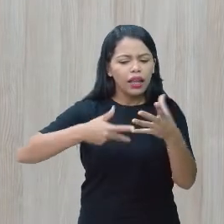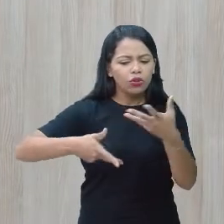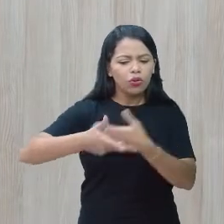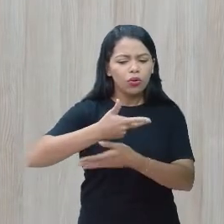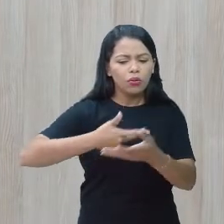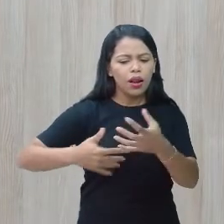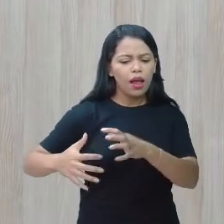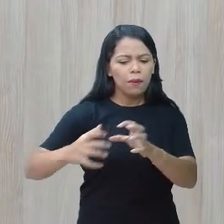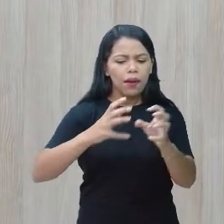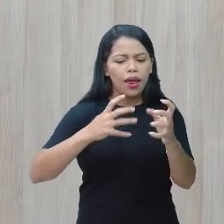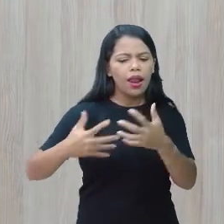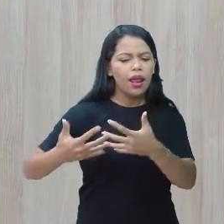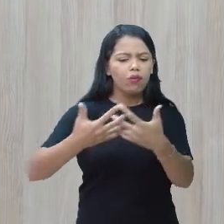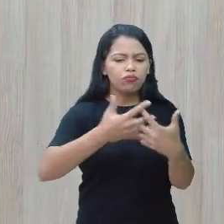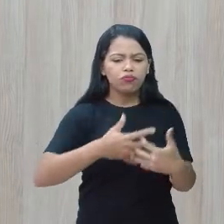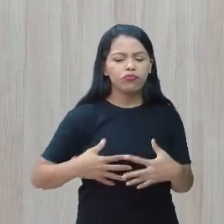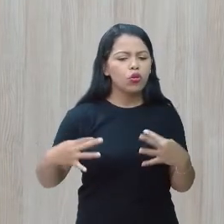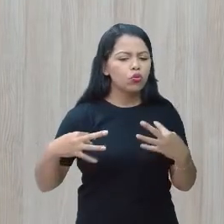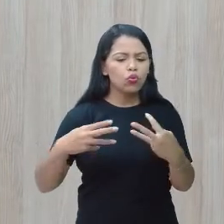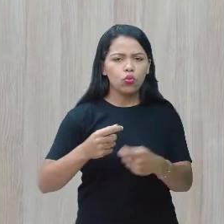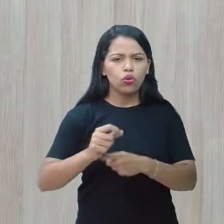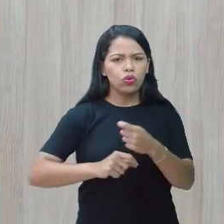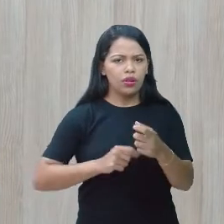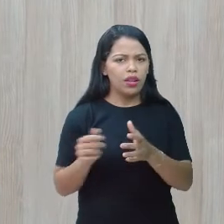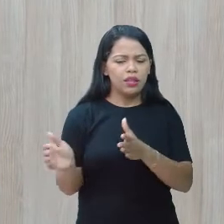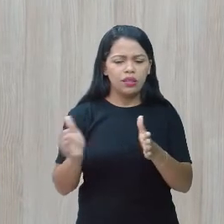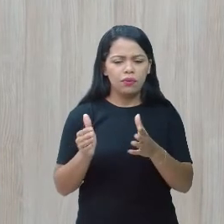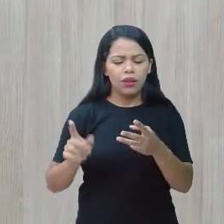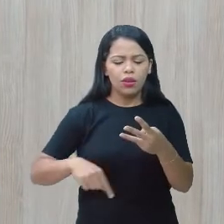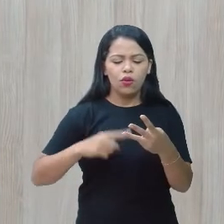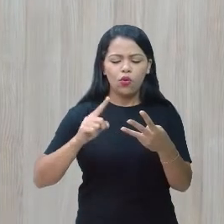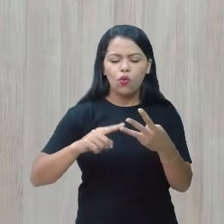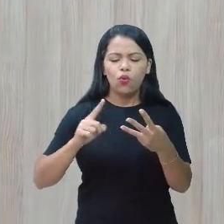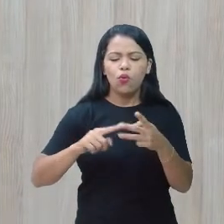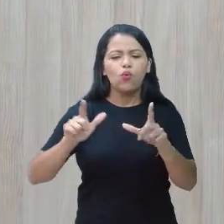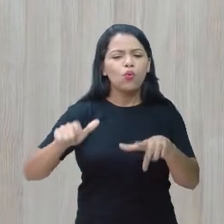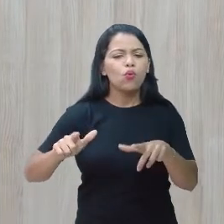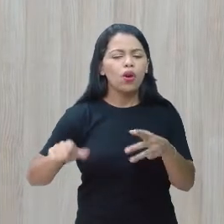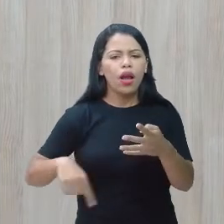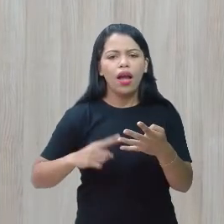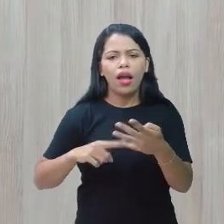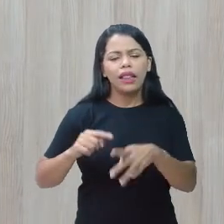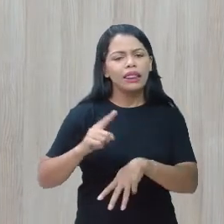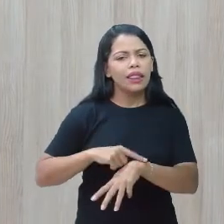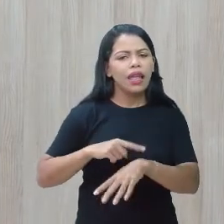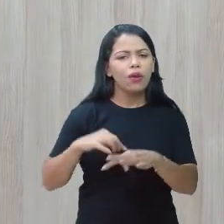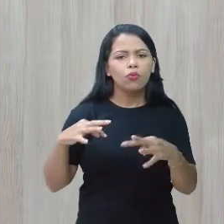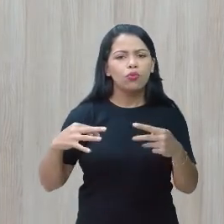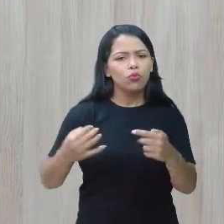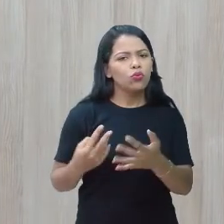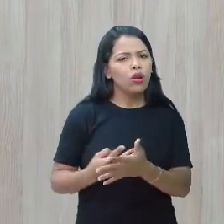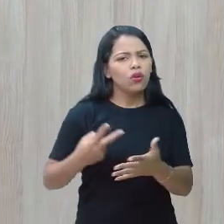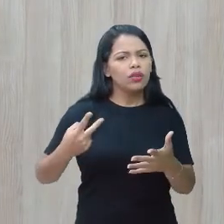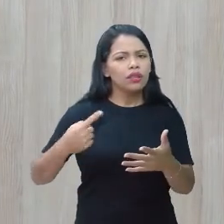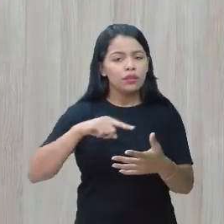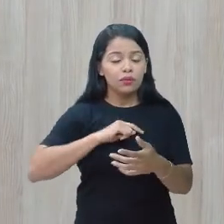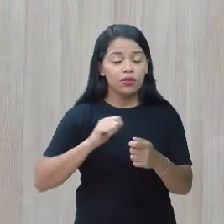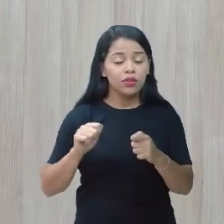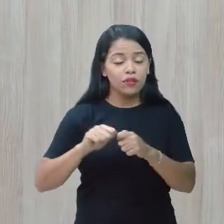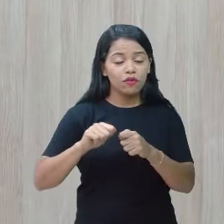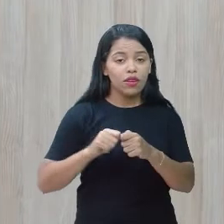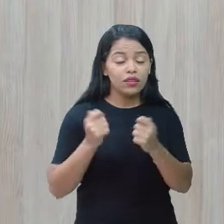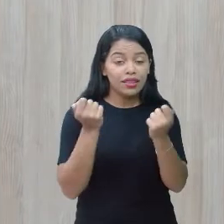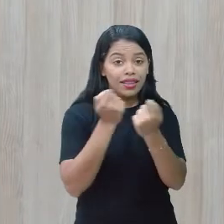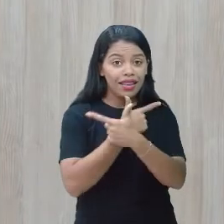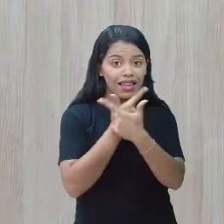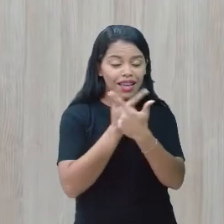dentro desse espaço de tempo, o local, tudo serve para causar risos,